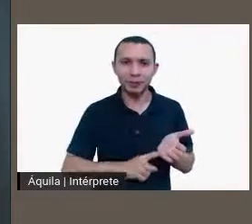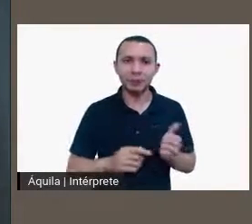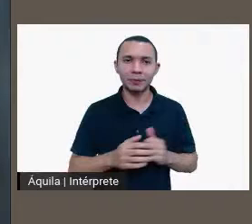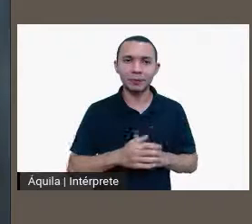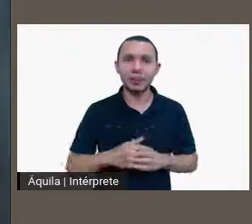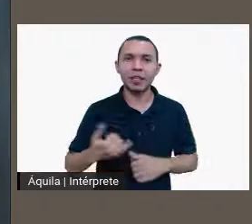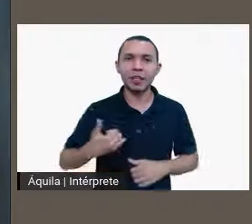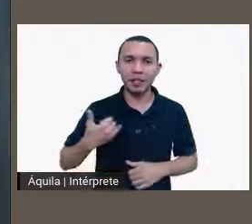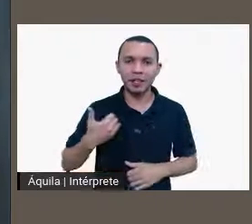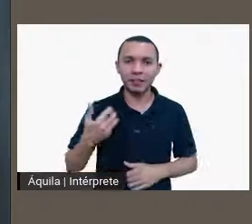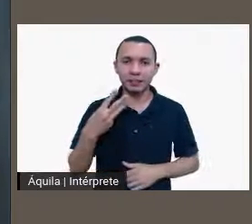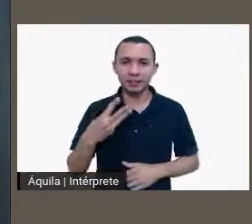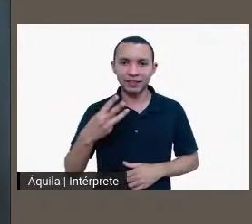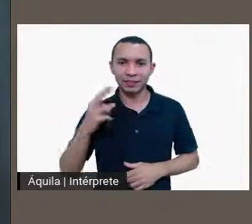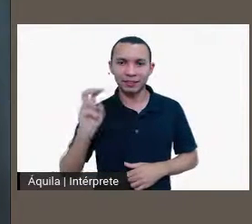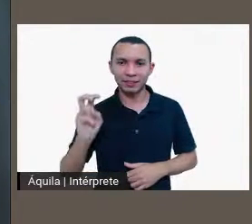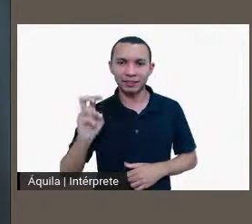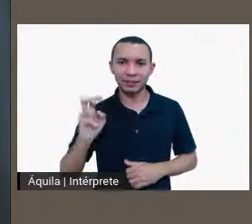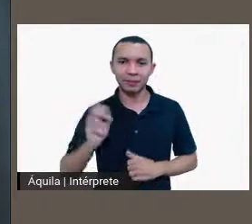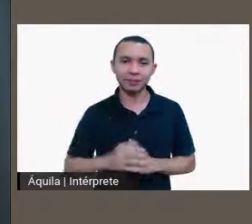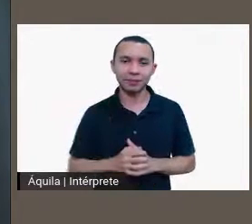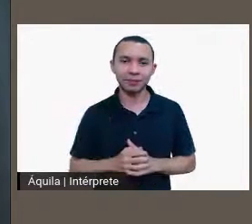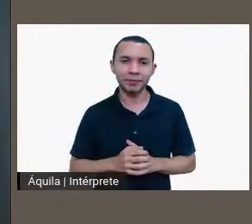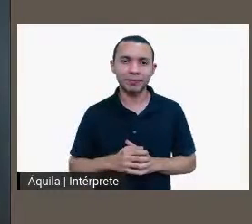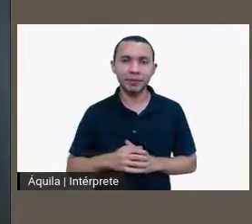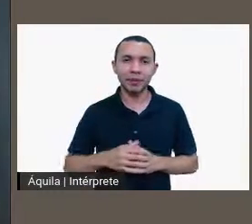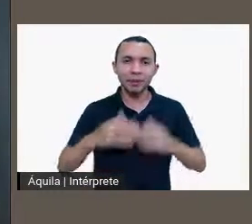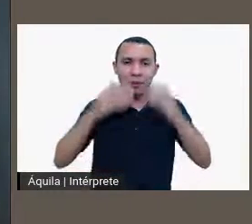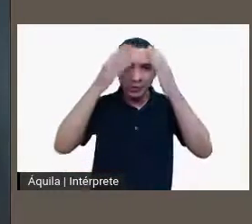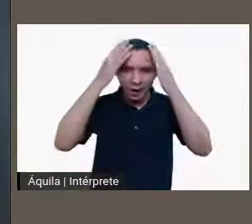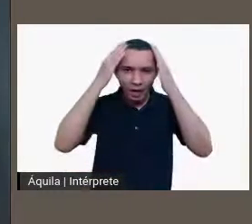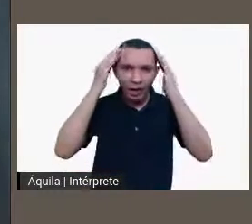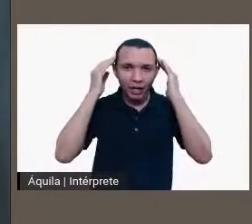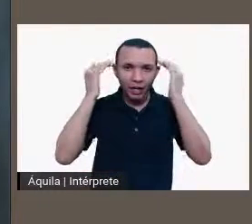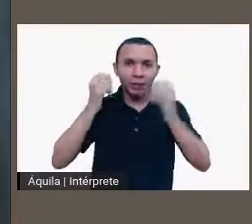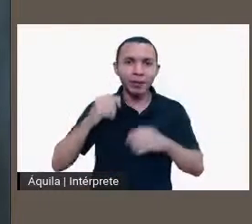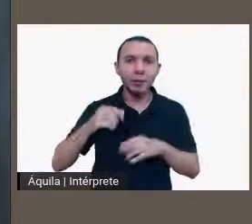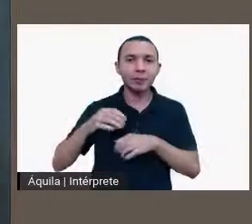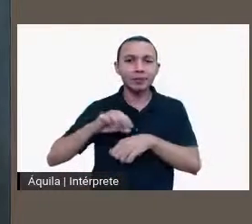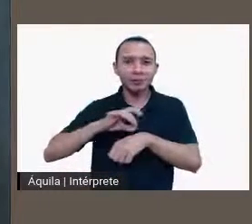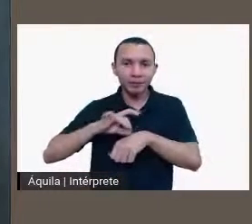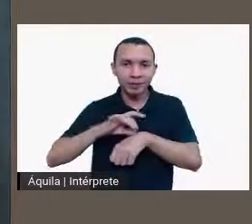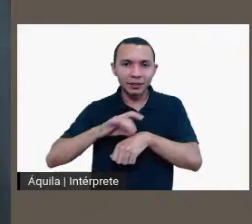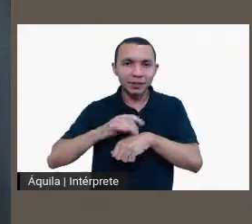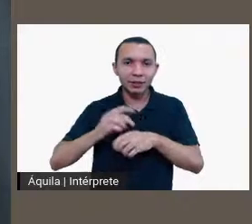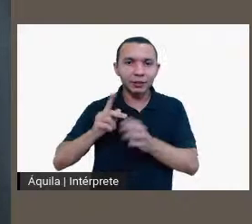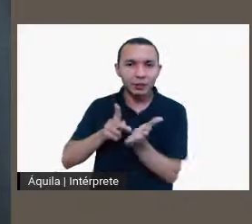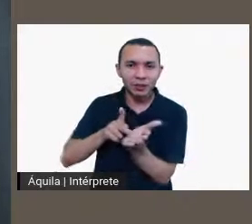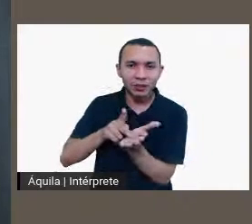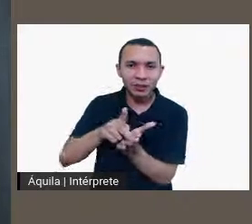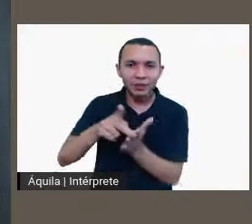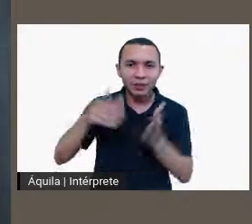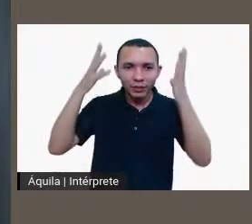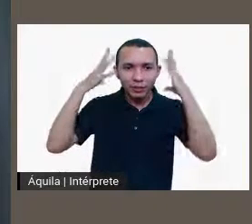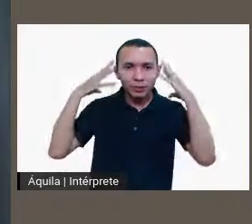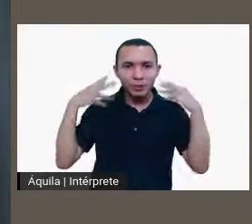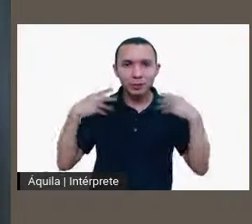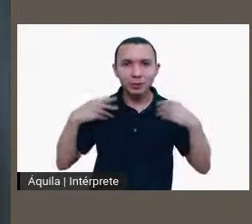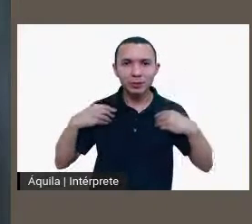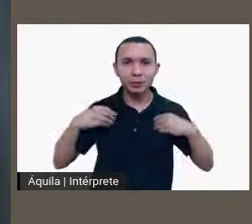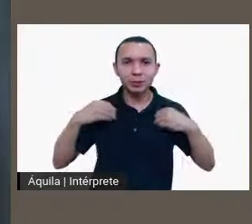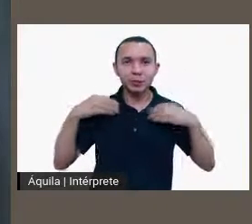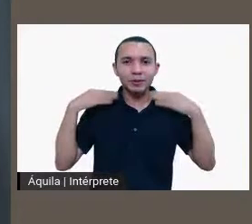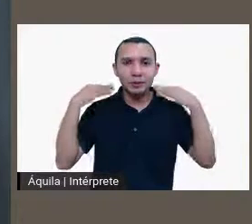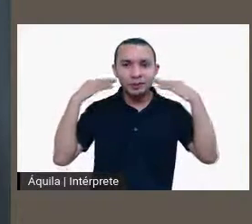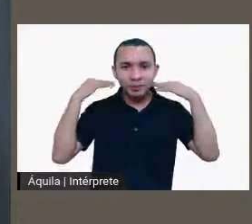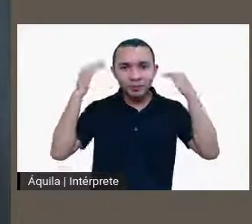35 anos, tenho cabelos pretos, lisos, cabelos compridos e ralos no topo da